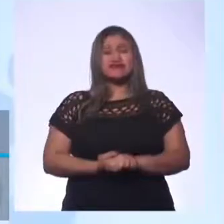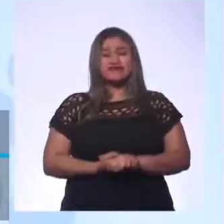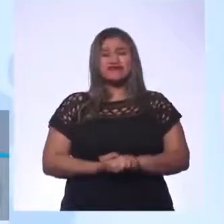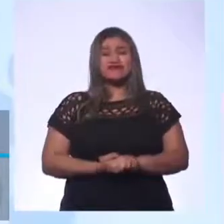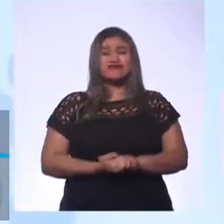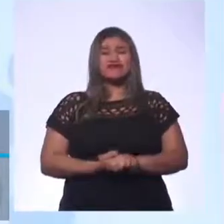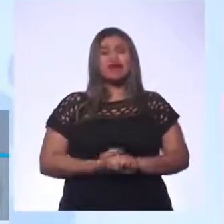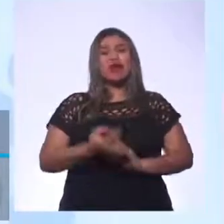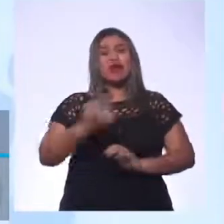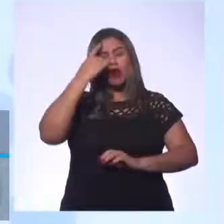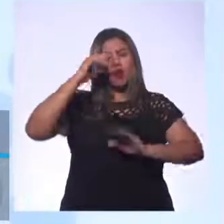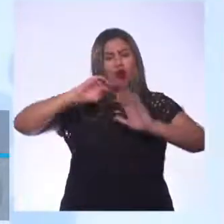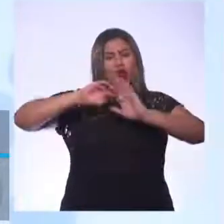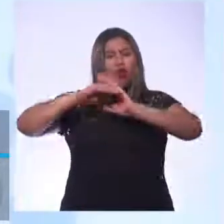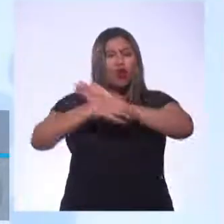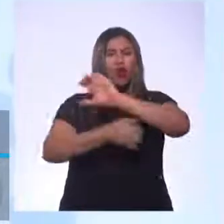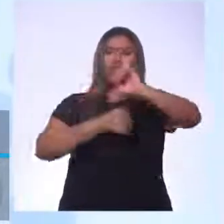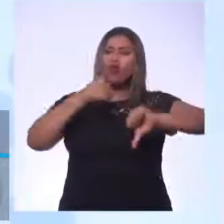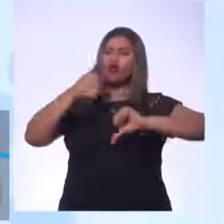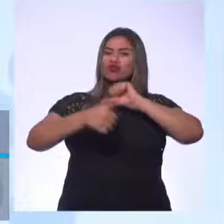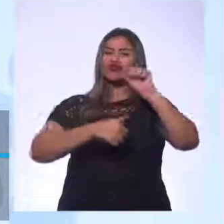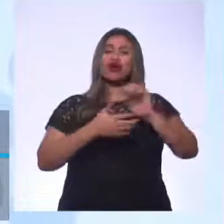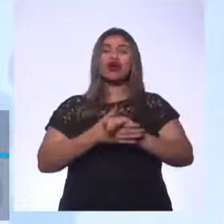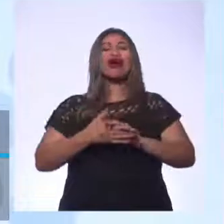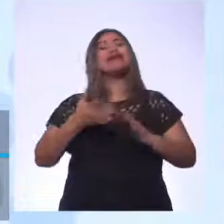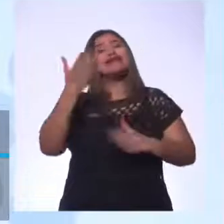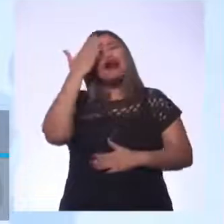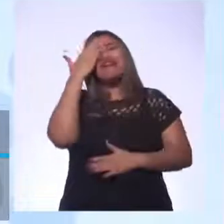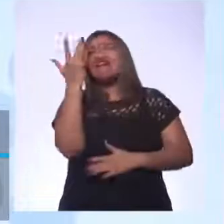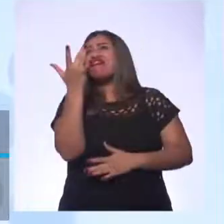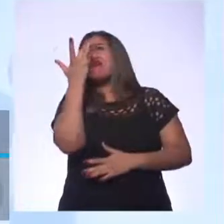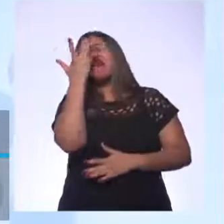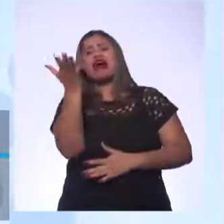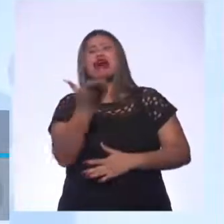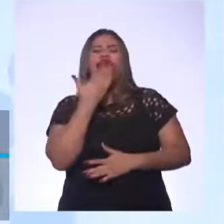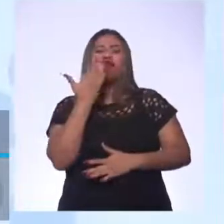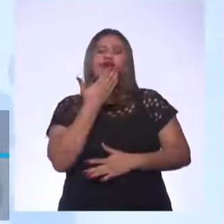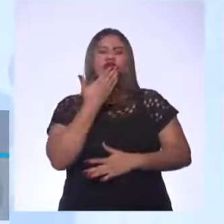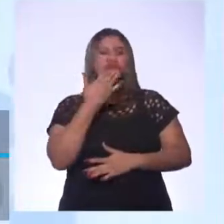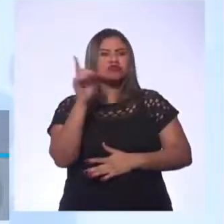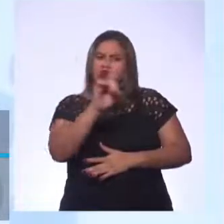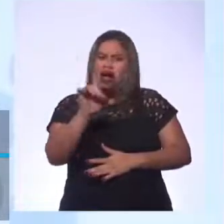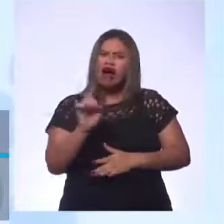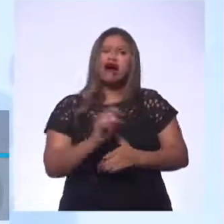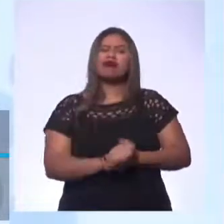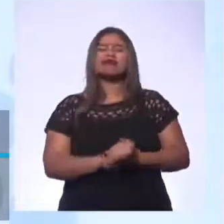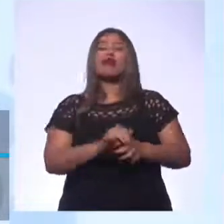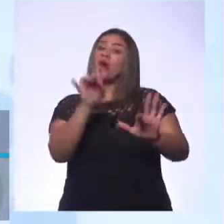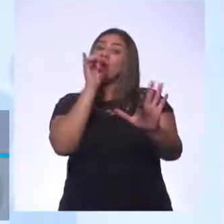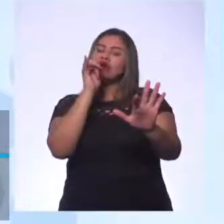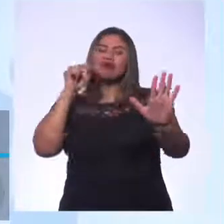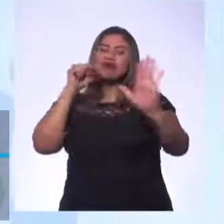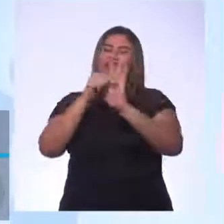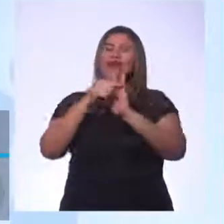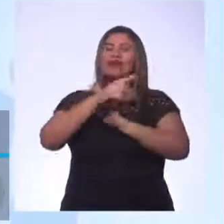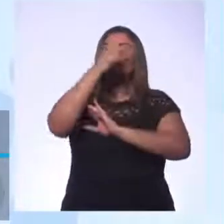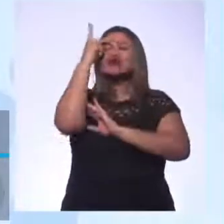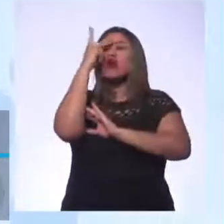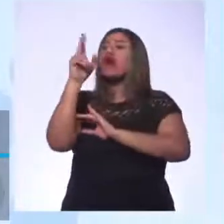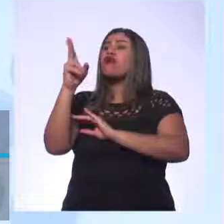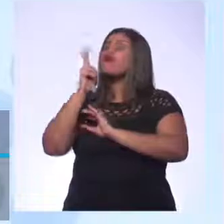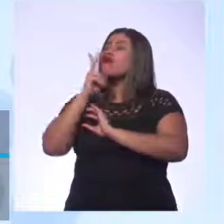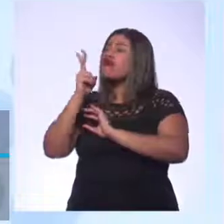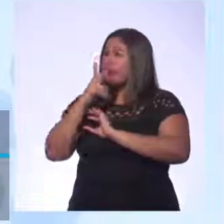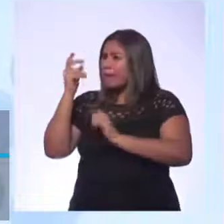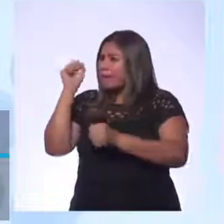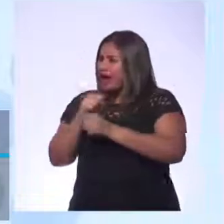coisas, na mudança de hábitos. A gente sabe que é muito difícil mudar os hábitos. É só perguntar para alguém que já fumou, quando foi tentar parar de fumar, como é que foi difícil, né?